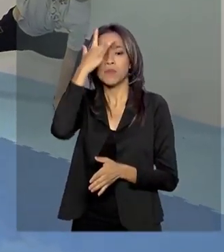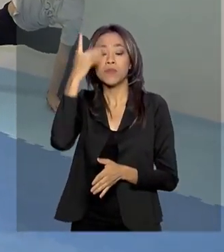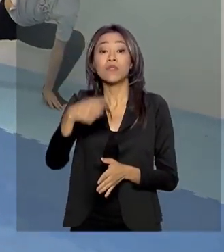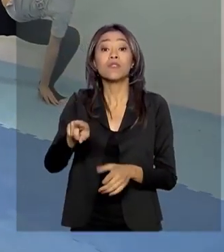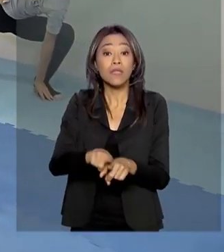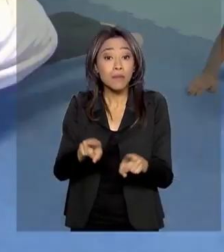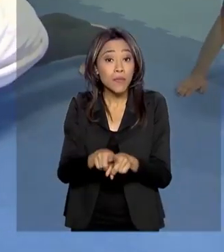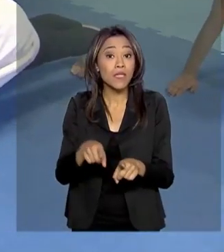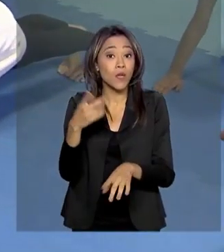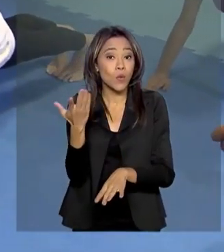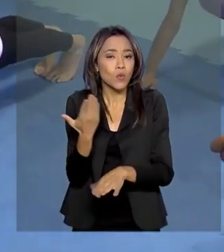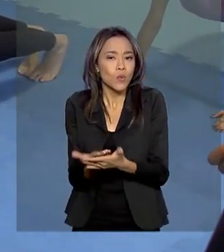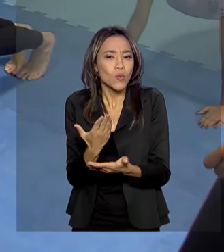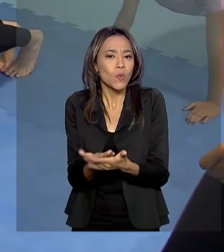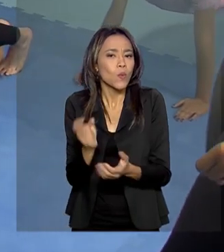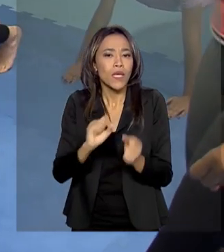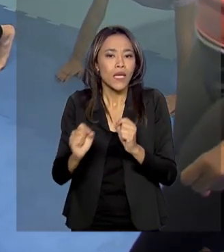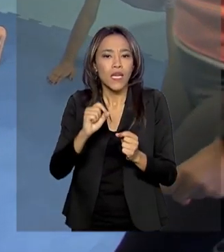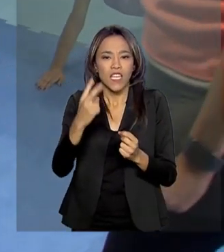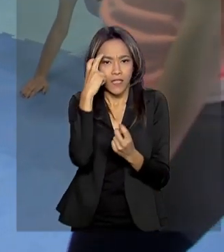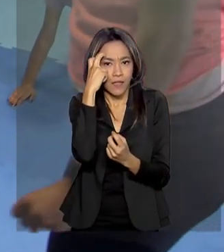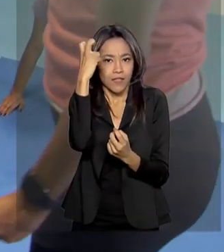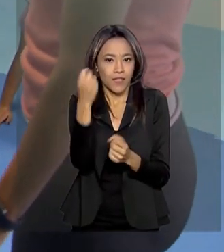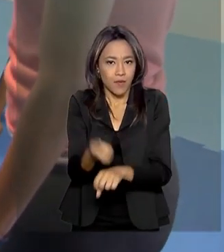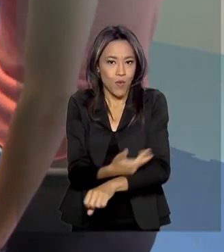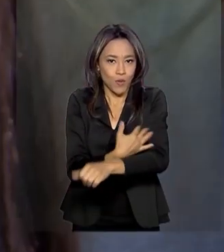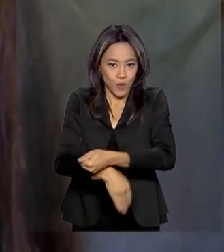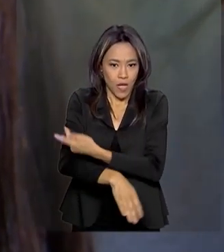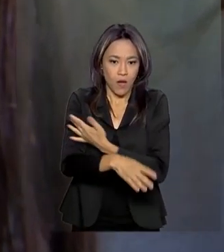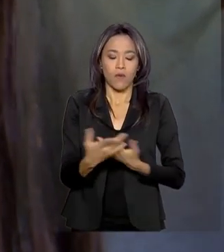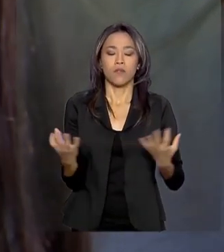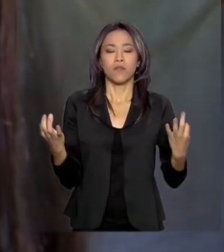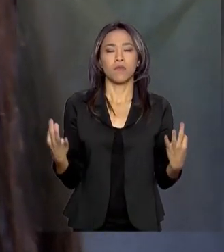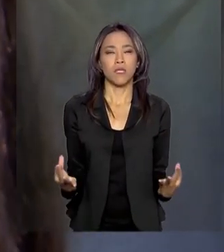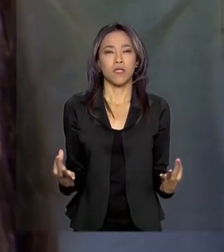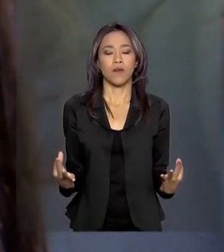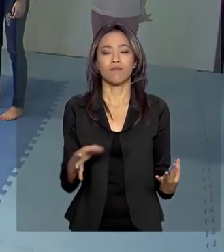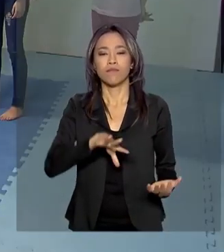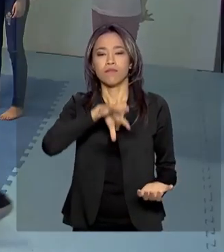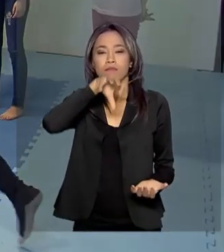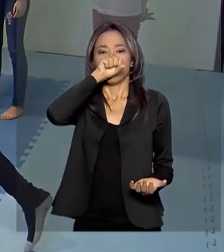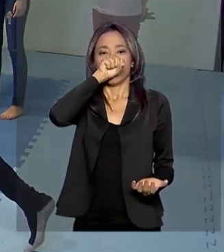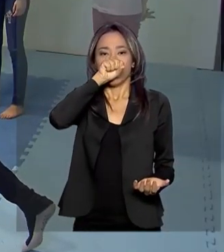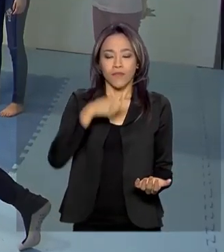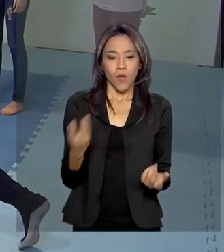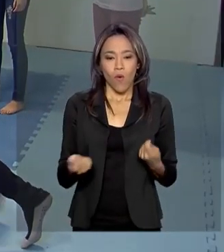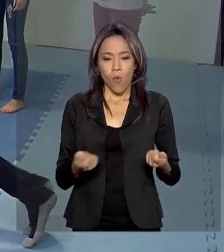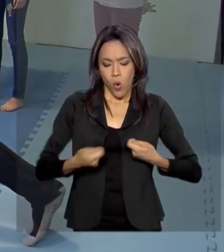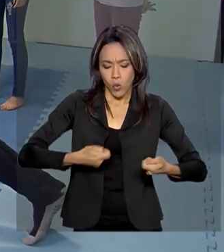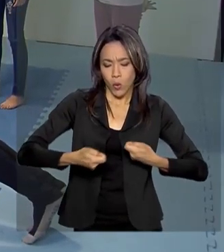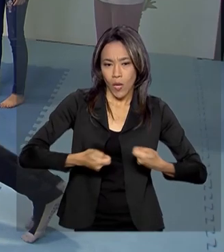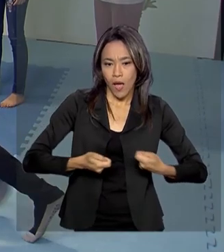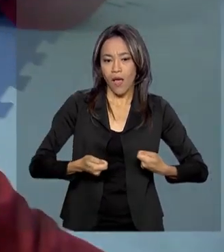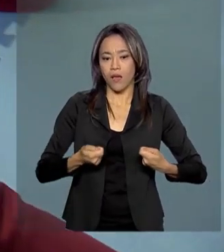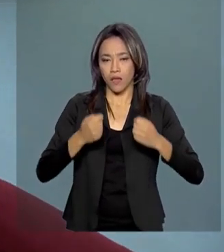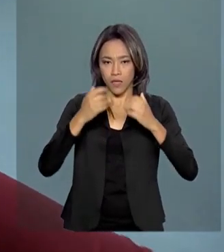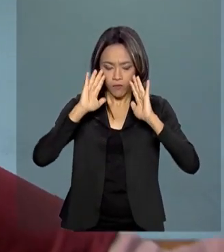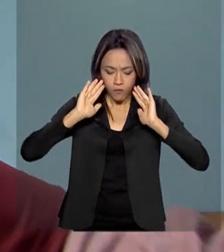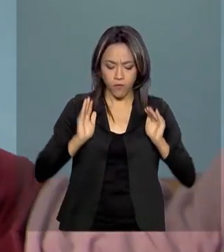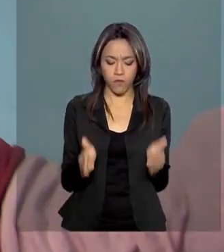inteligência emocional. Professores especializados ensinam meditação, técnicas de respiração, gestão do estresse, concentração